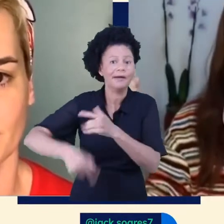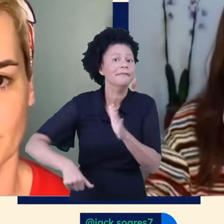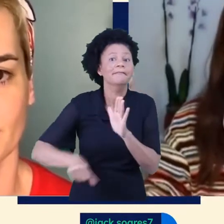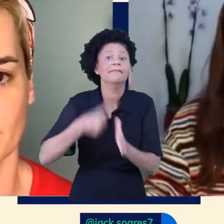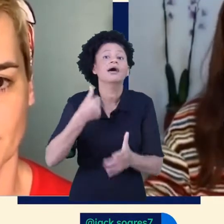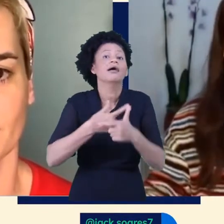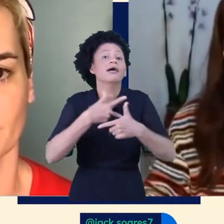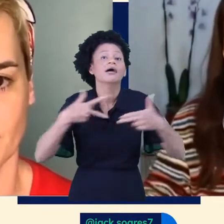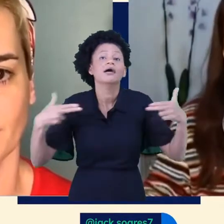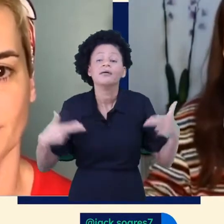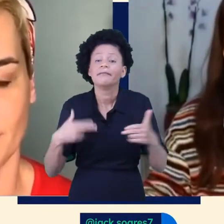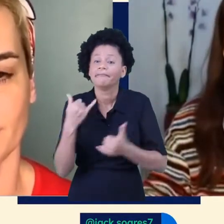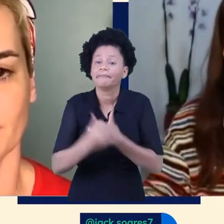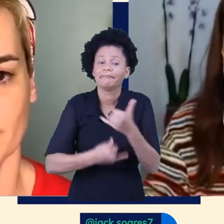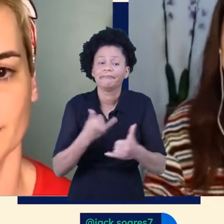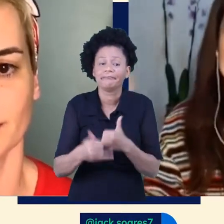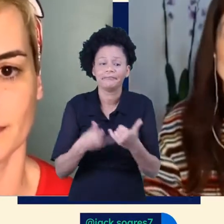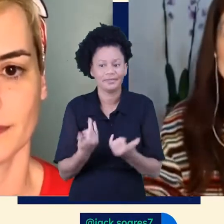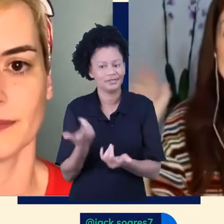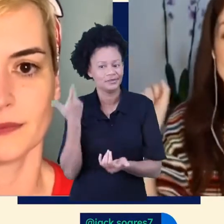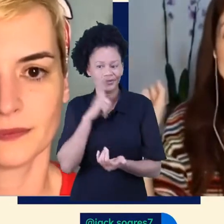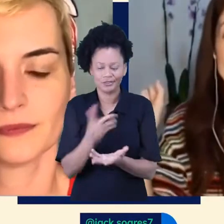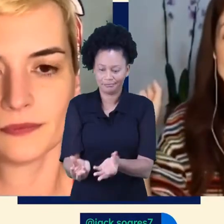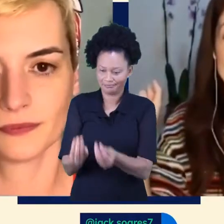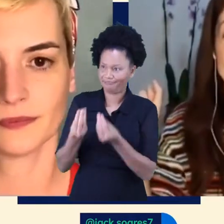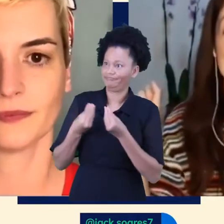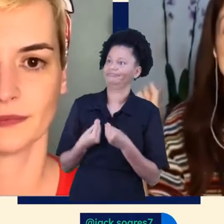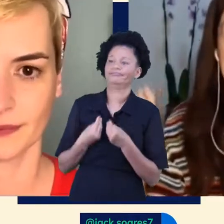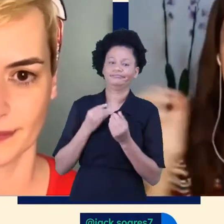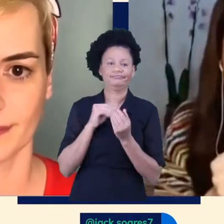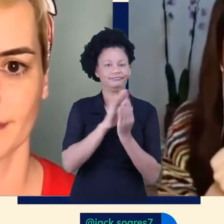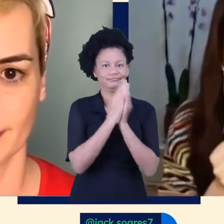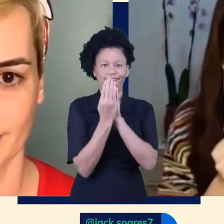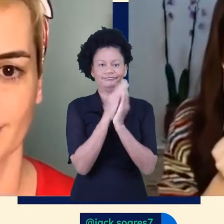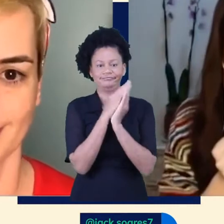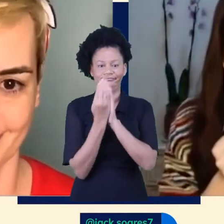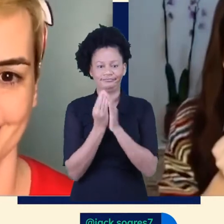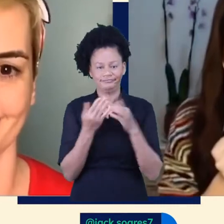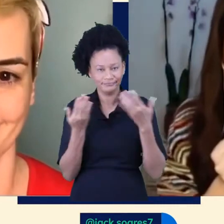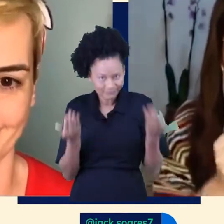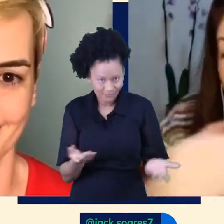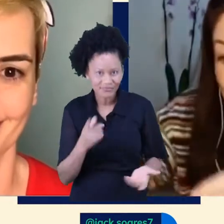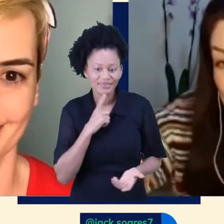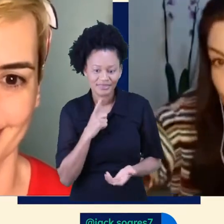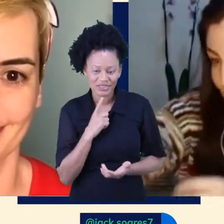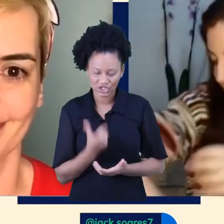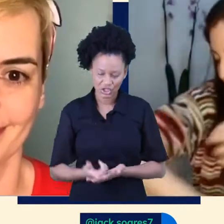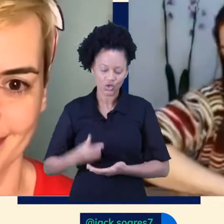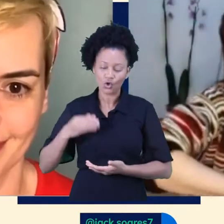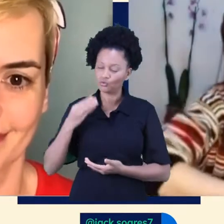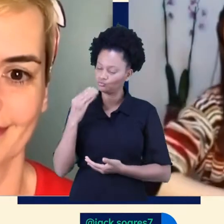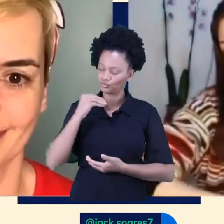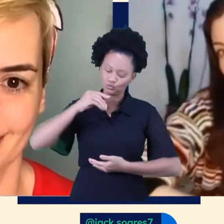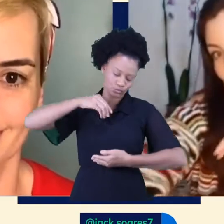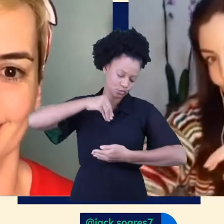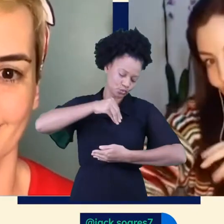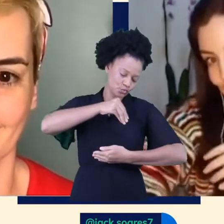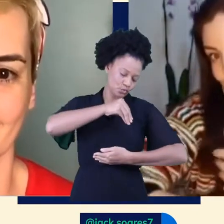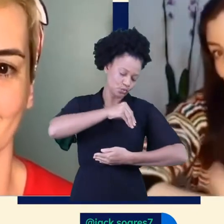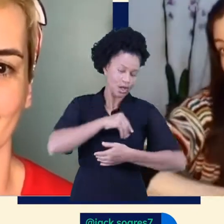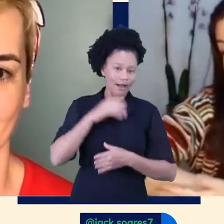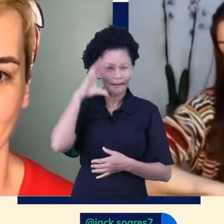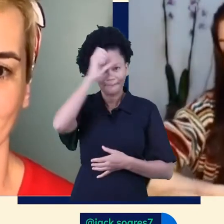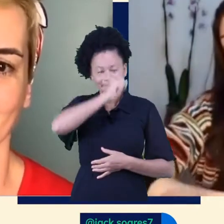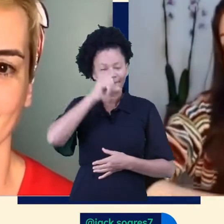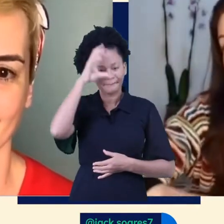gente teve foi uma boneca, né? E aí essa boneca vinha com uma mamadeira, né? E aí a gente aprendeu a fazer isso aqui, ó, quando